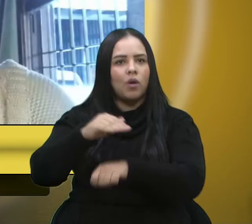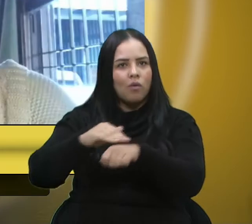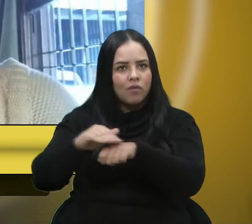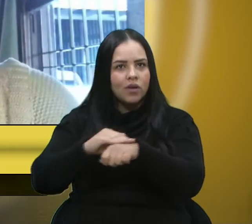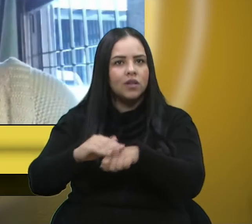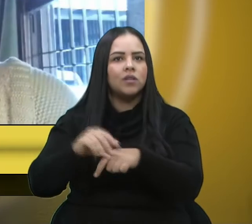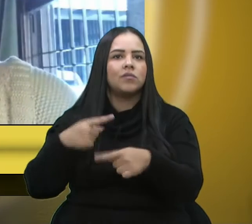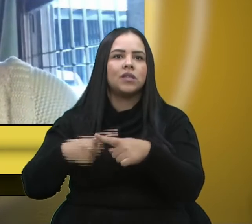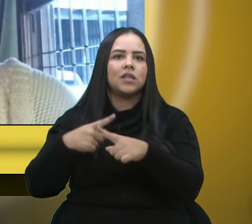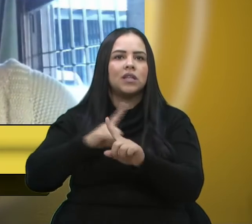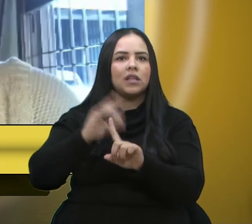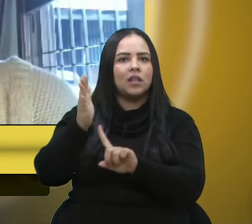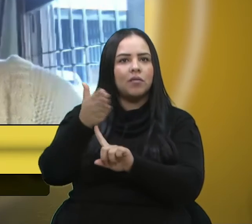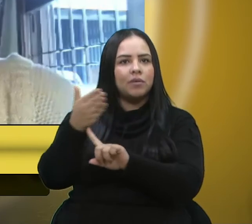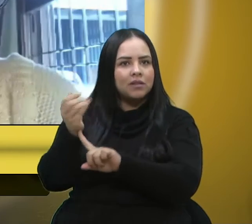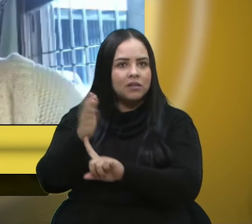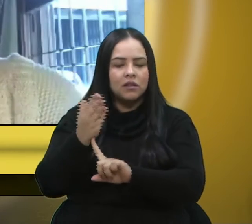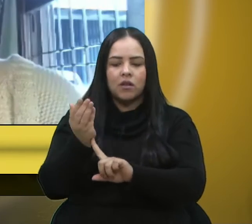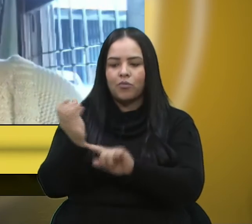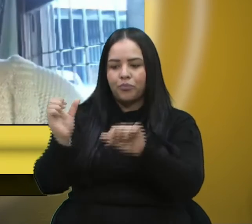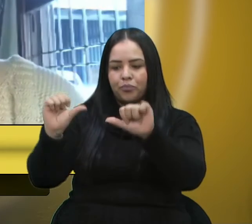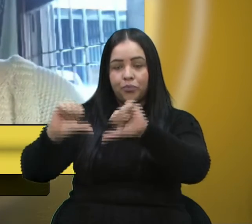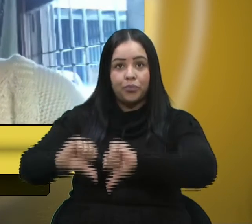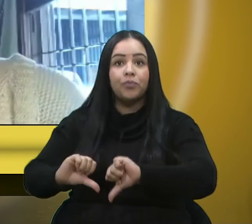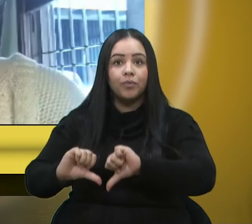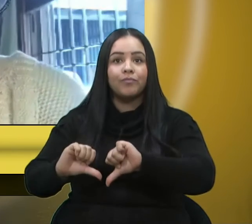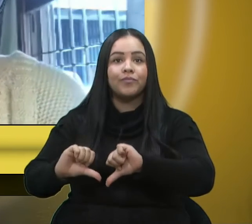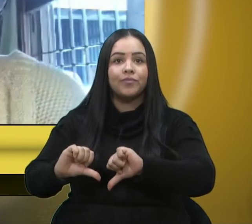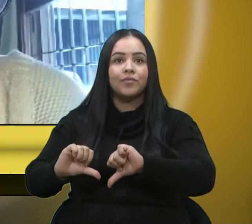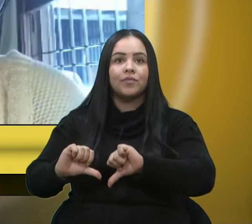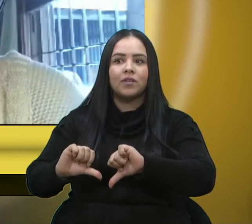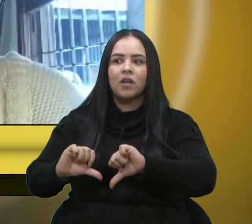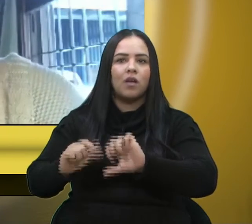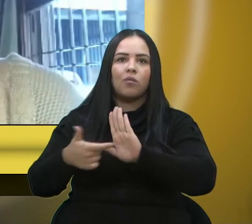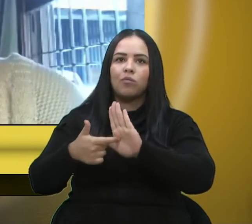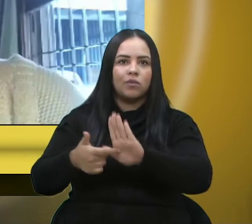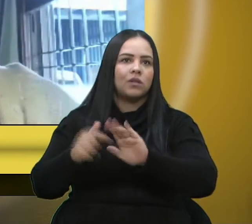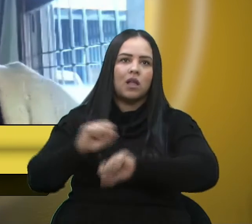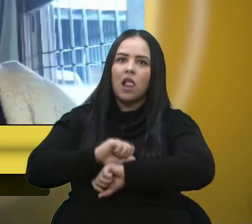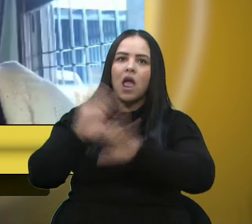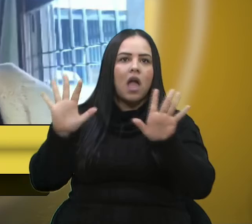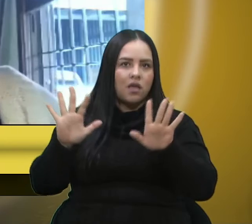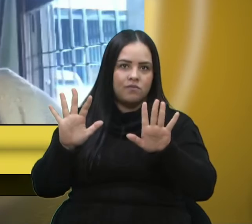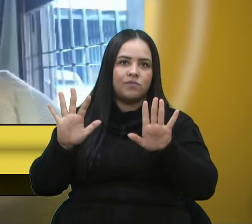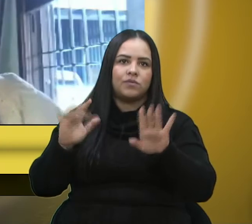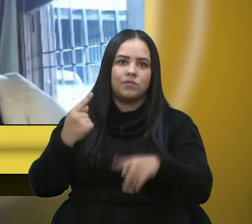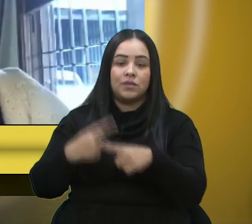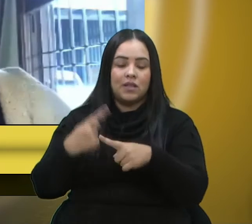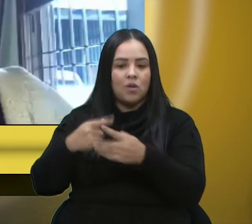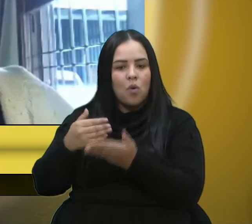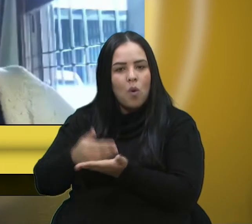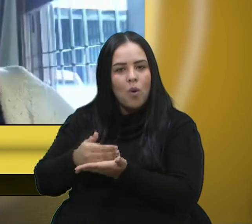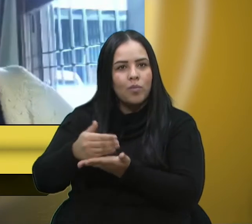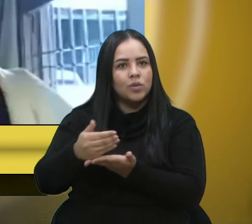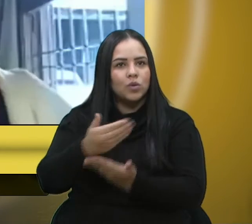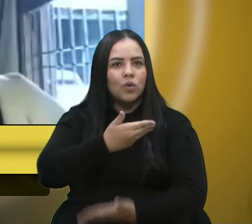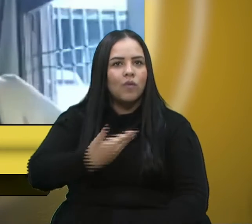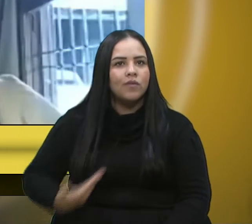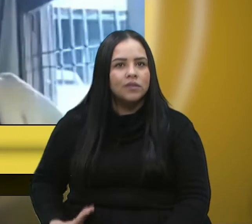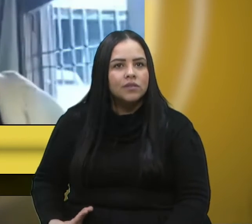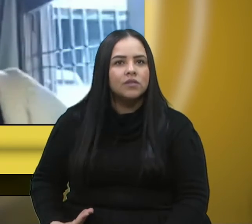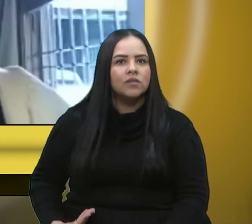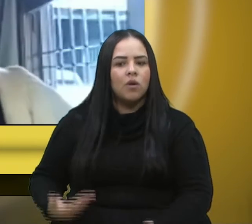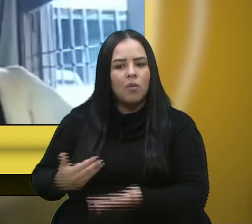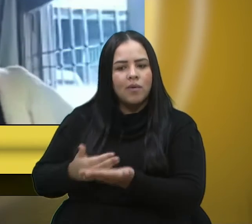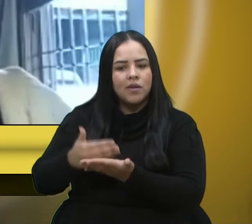de bandeiramento faliu, né? Acho que isso fica evidente. Até porque, desde o início, o governador ele inicia